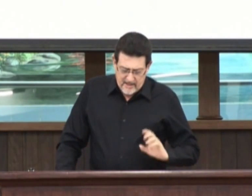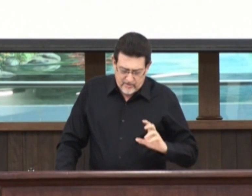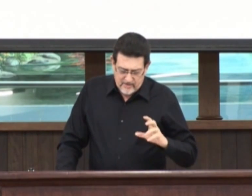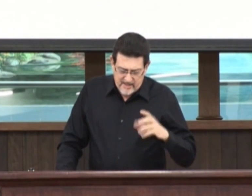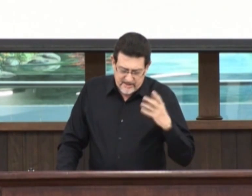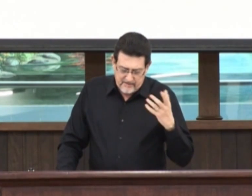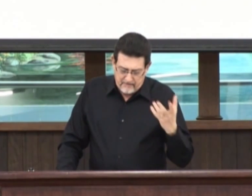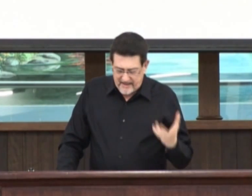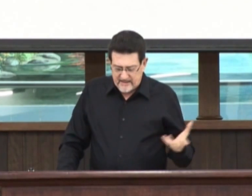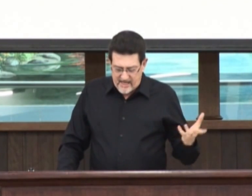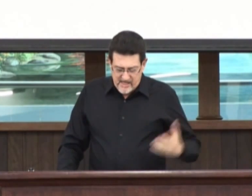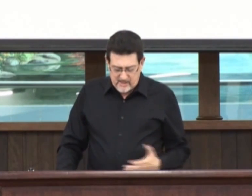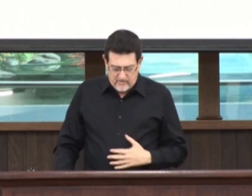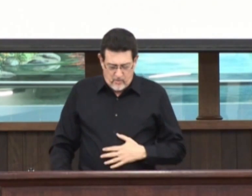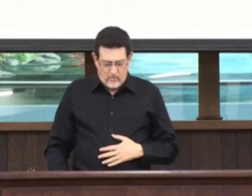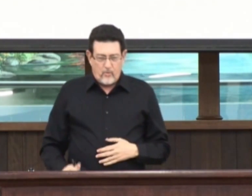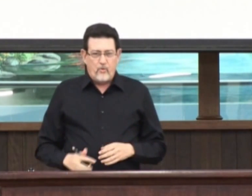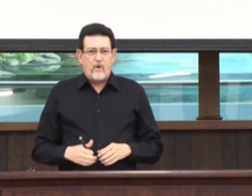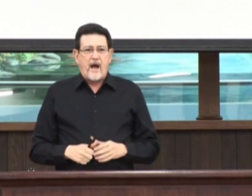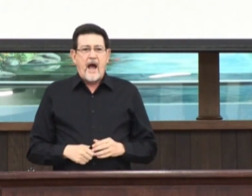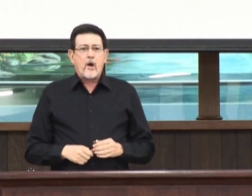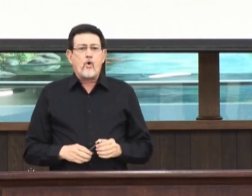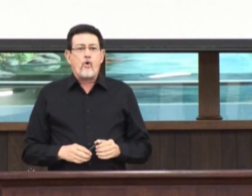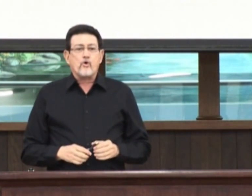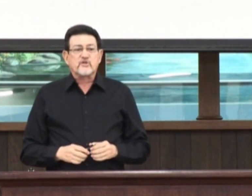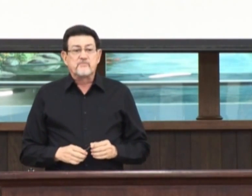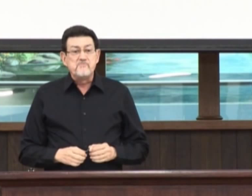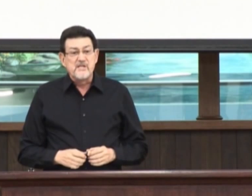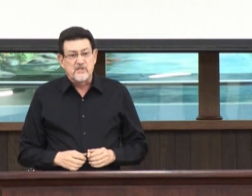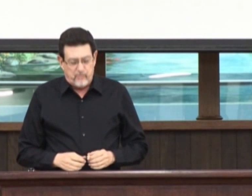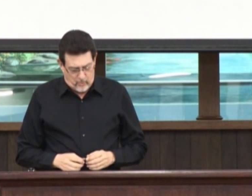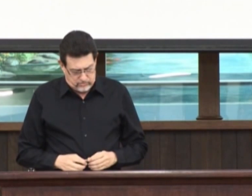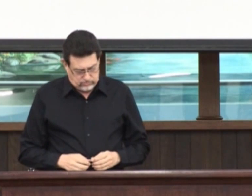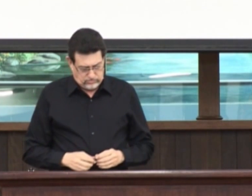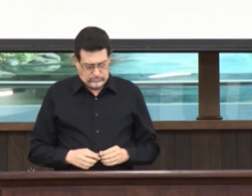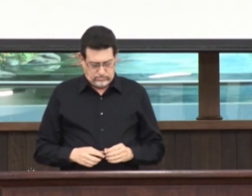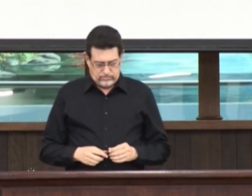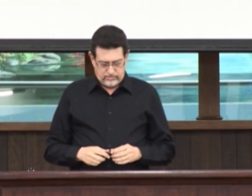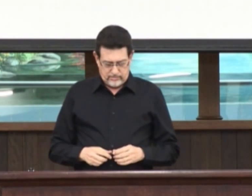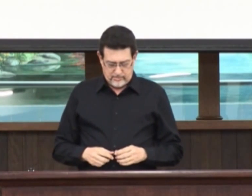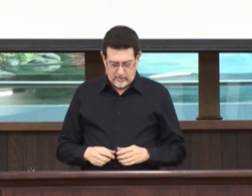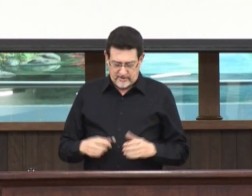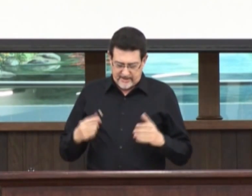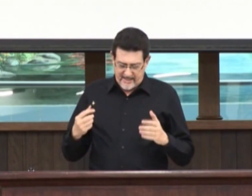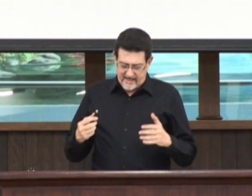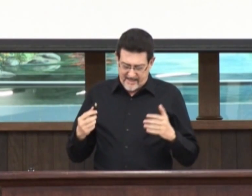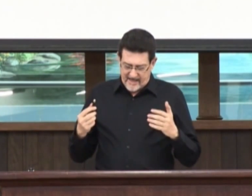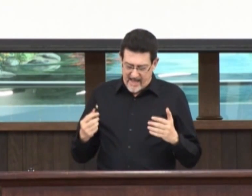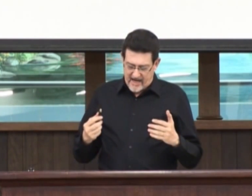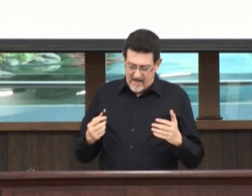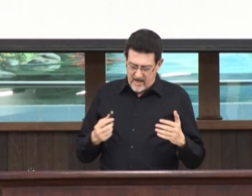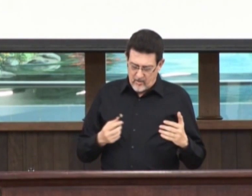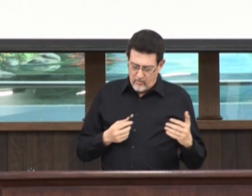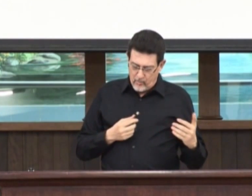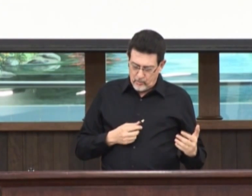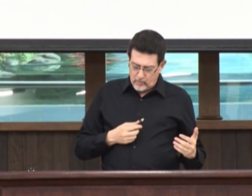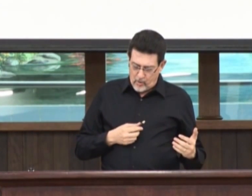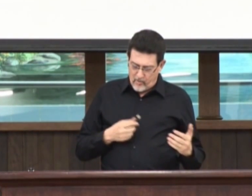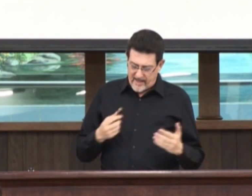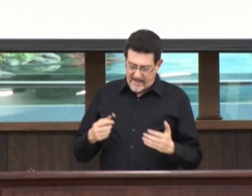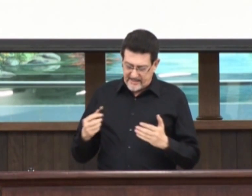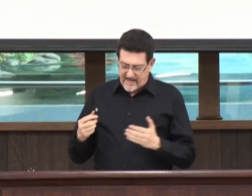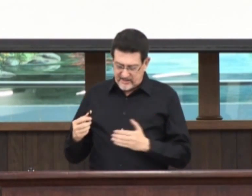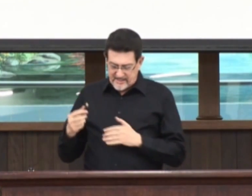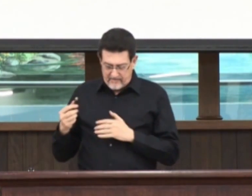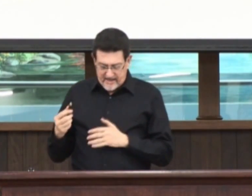Existe dentro deste panteísmo o acosmismo. Doutrina que nega o mundo